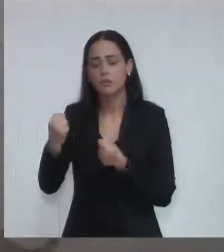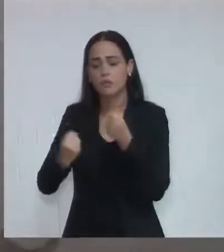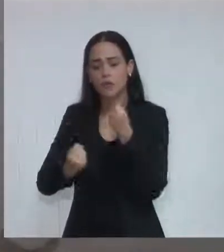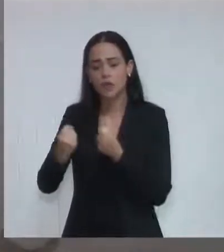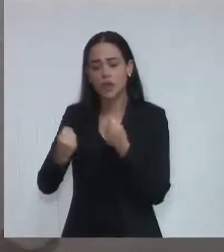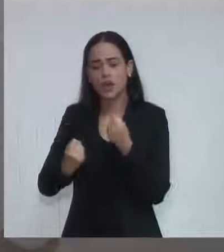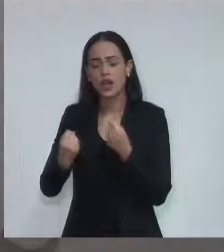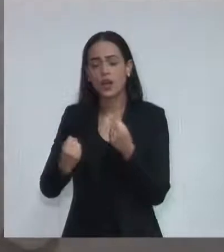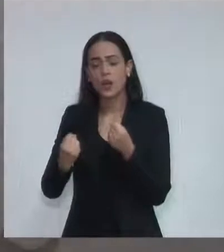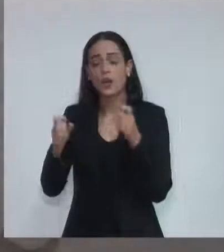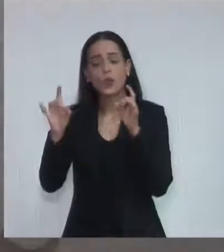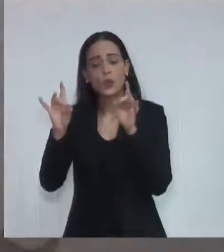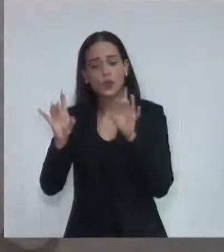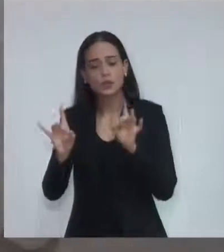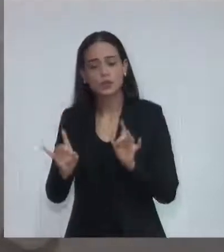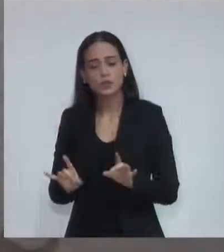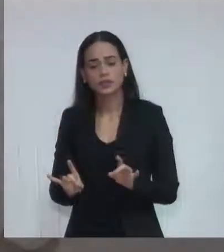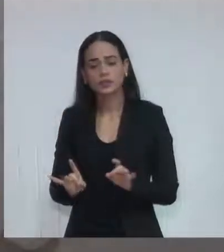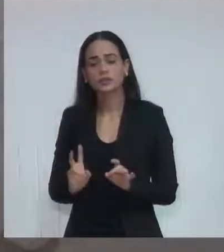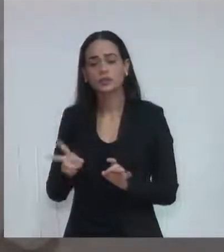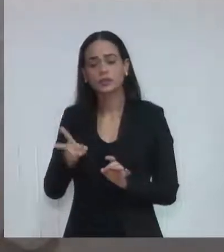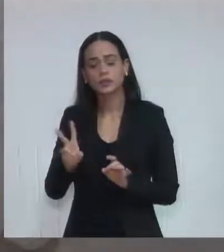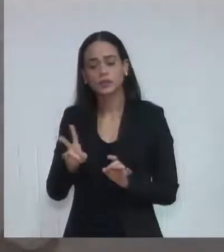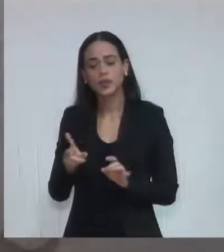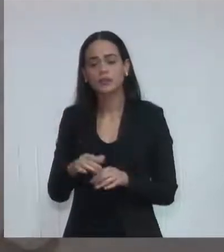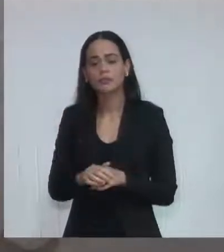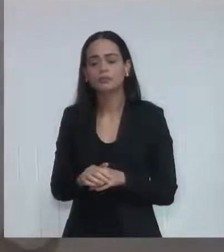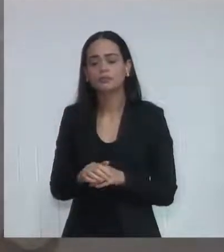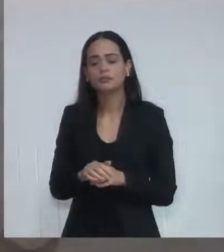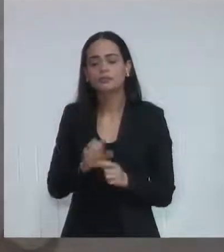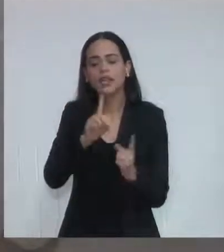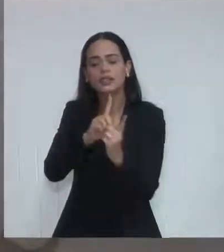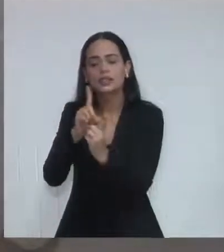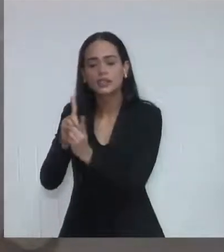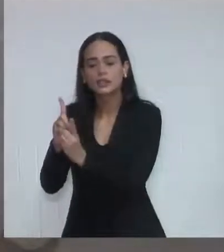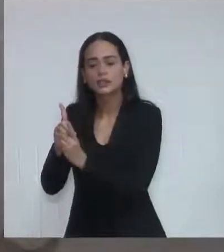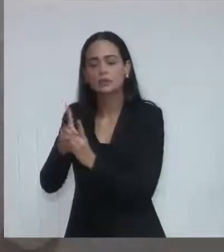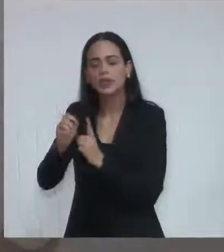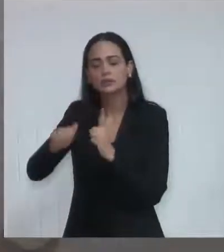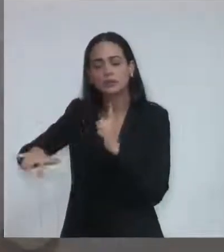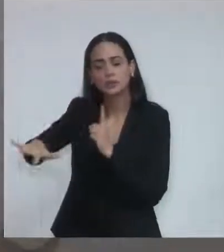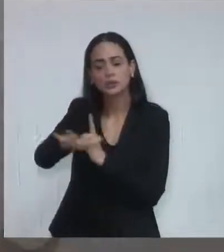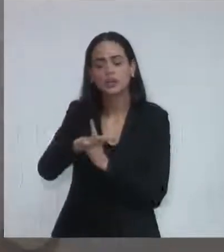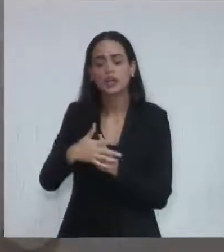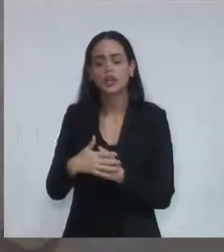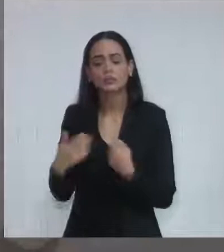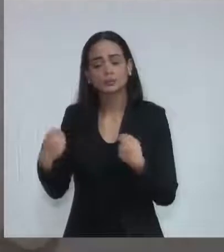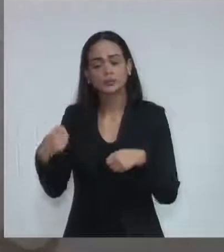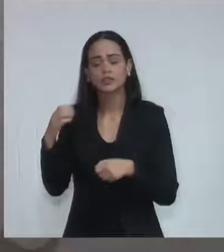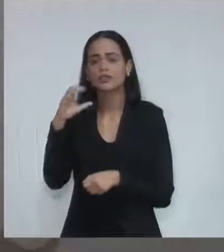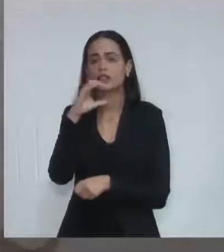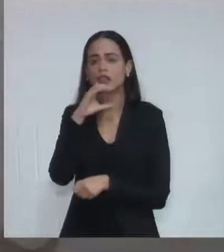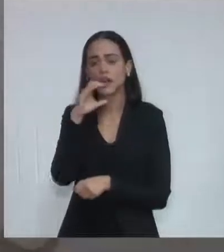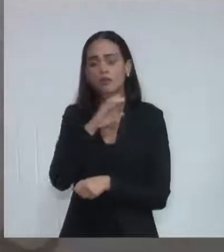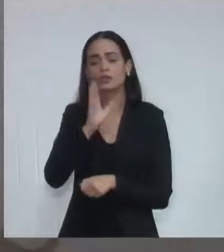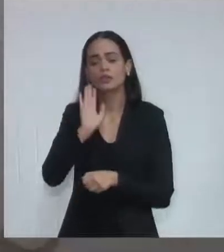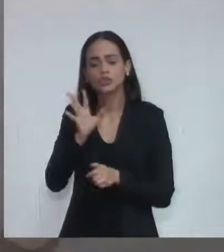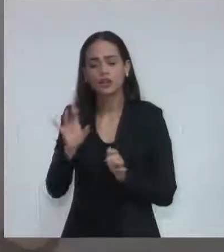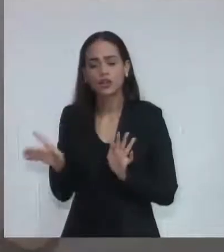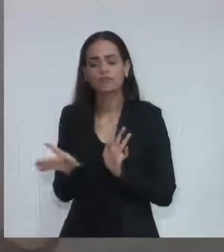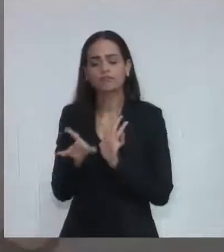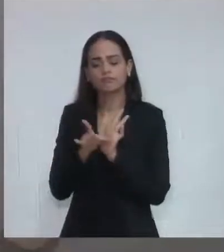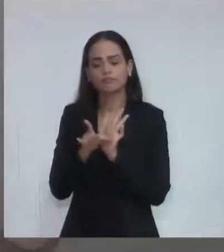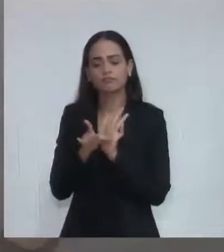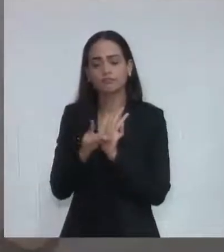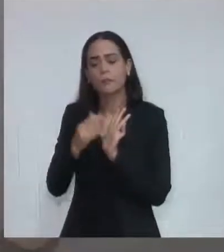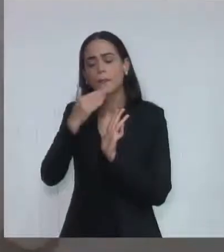sempre especiais e mostrando um grande serviço à sociedade. Então temos a necessidade, foi feita uma emenda impositiva para a